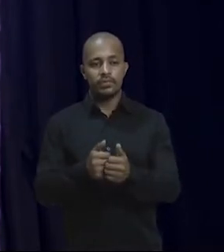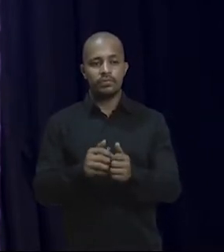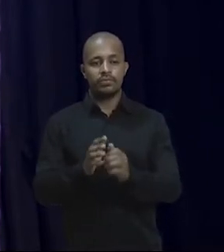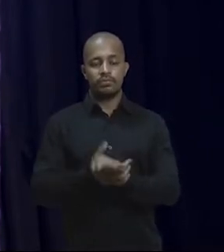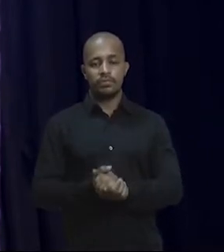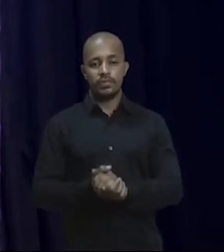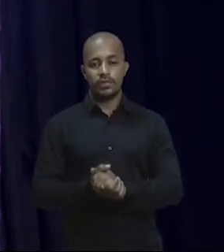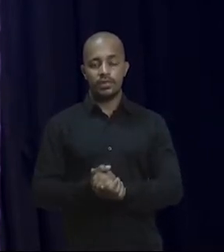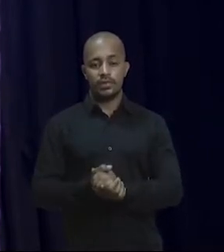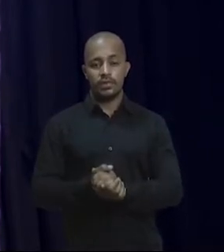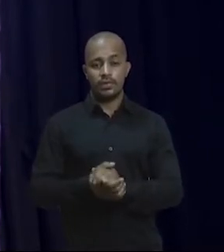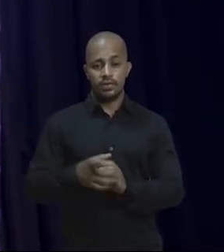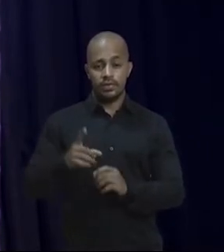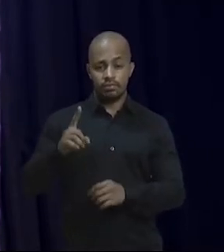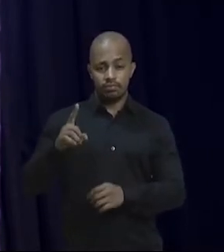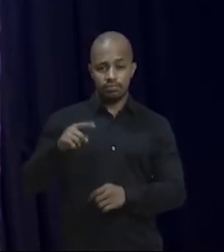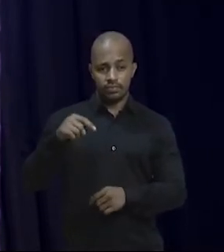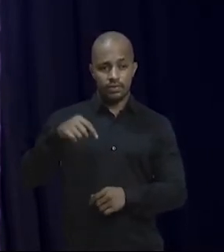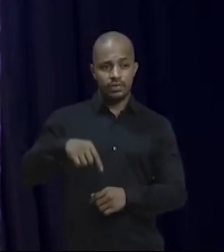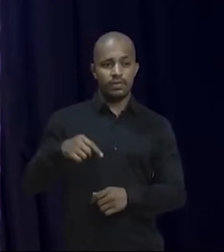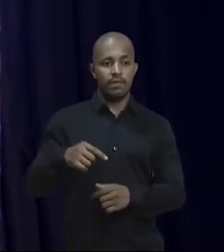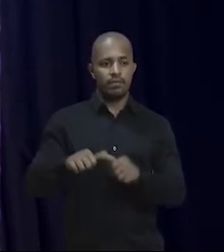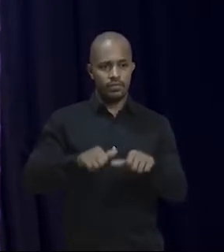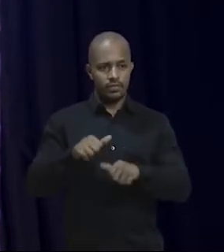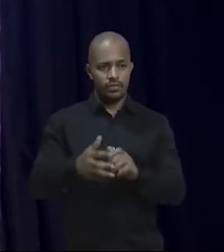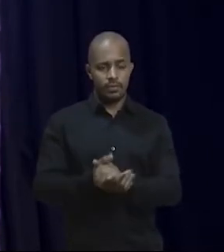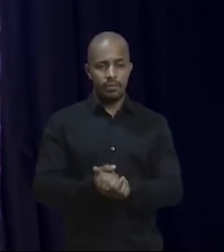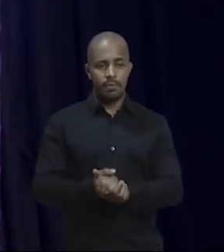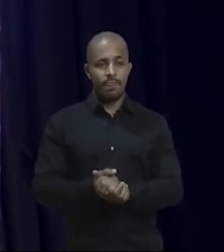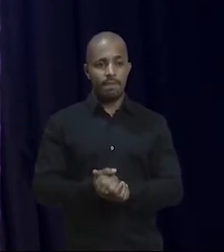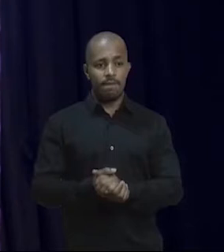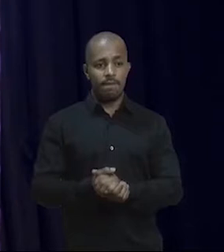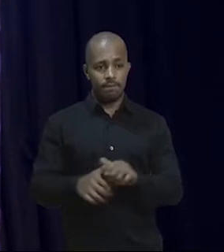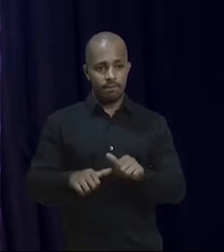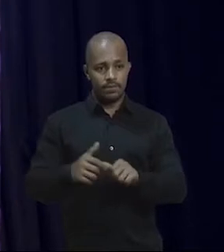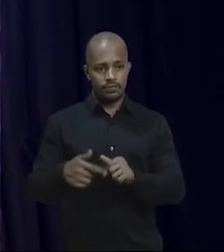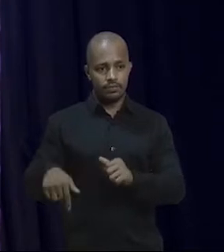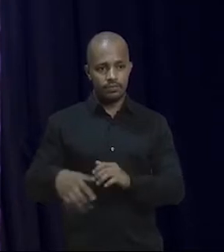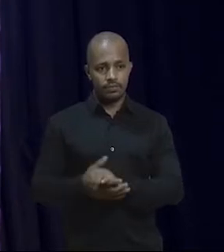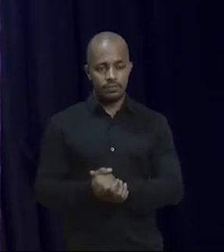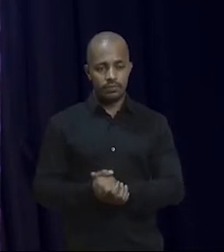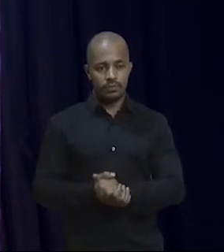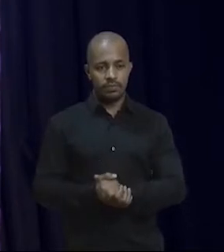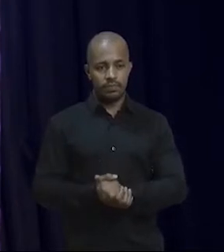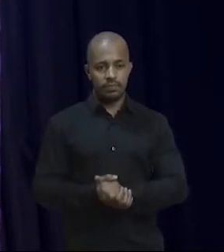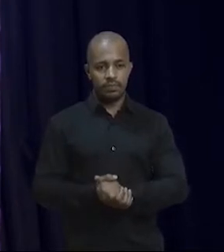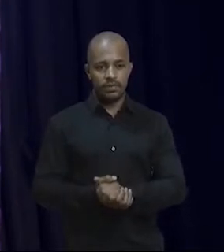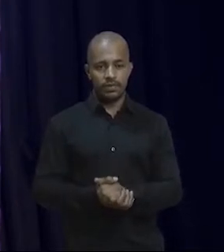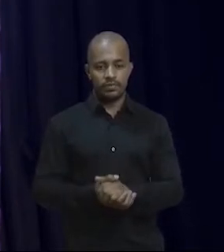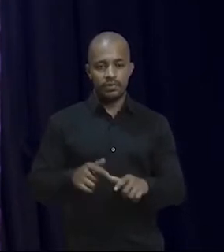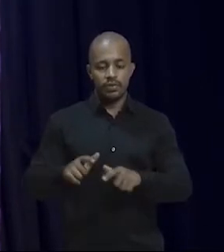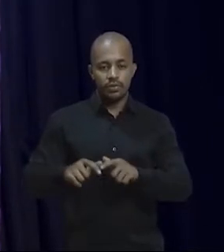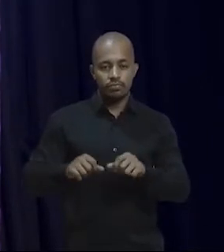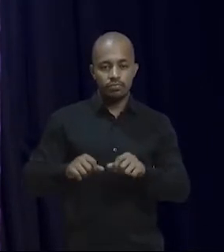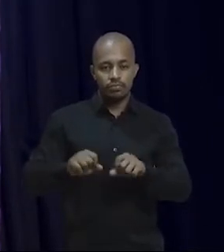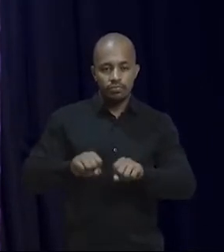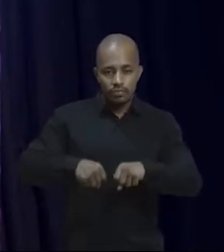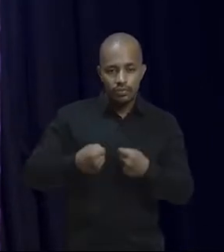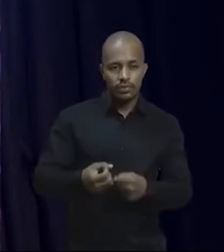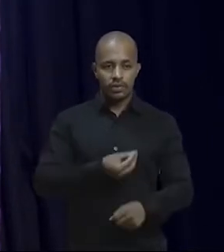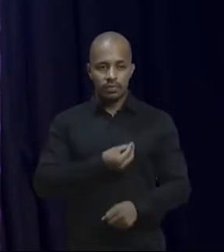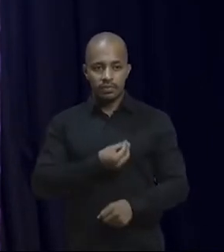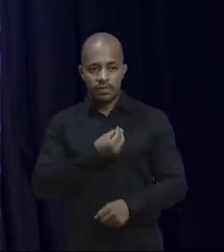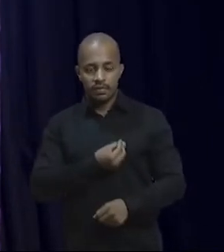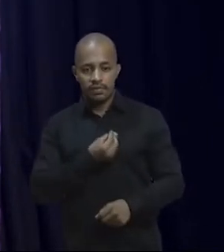E naquele dia eu abracei a minha mãe e disse a ela que ela podia contar comigo e que eu lutaria na minha vida para